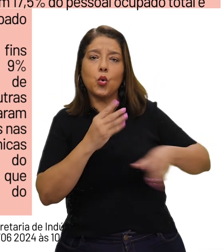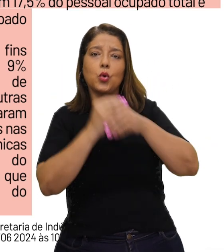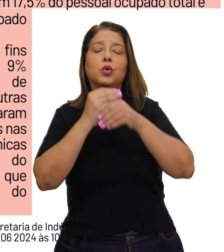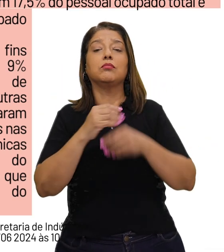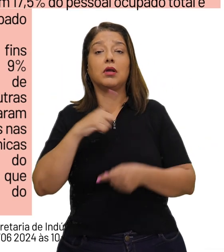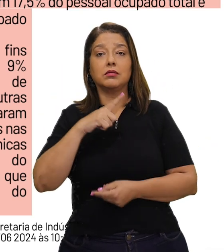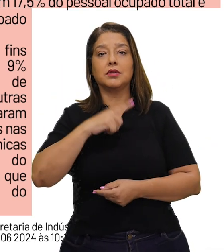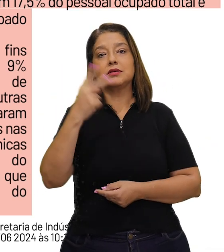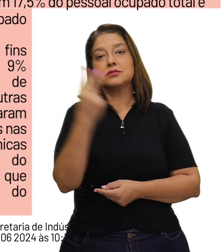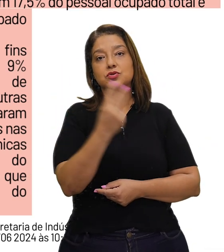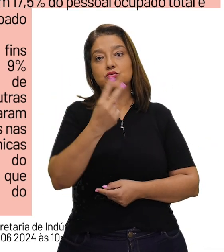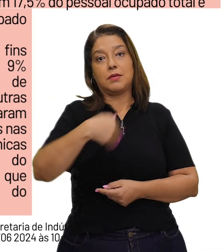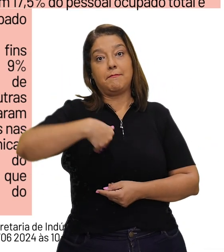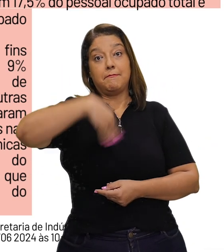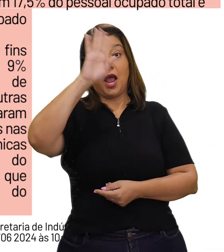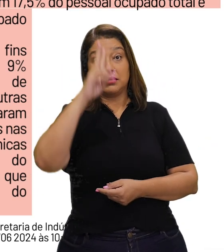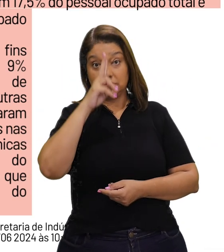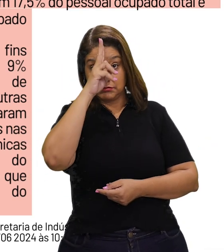maior seção, com